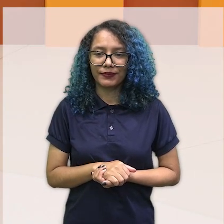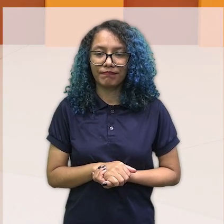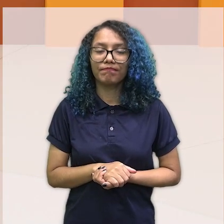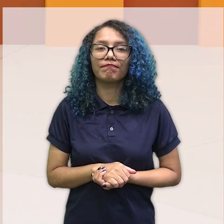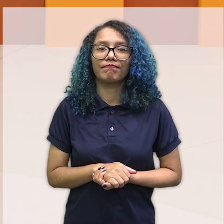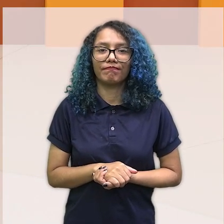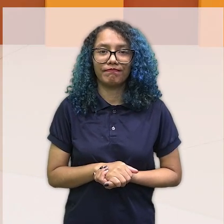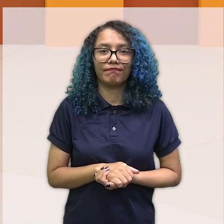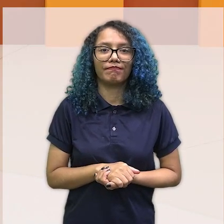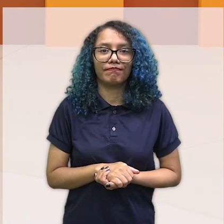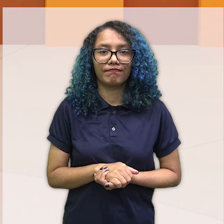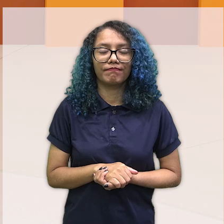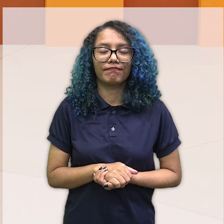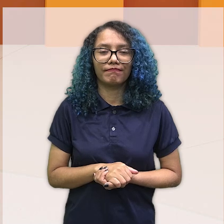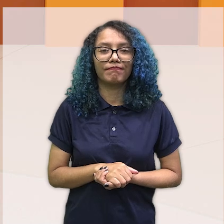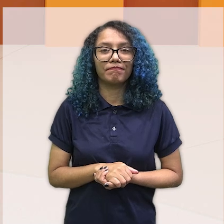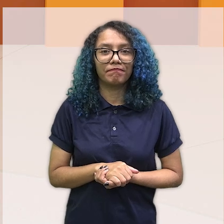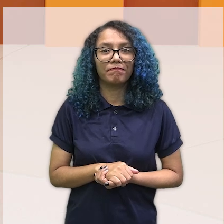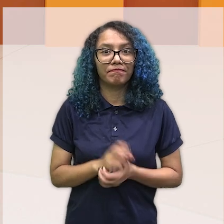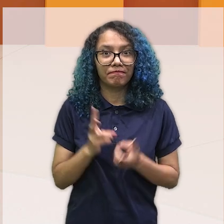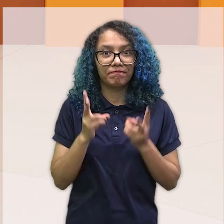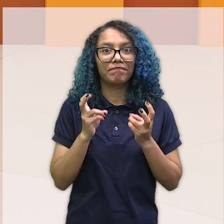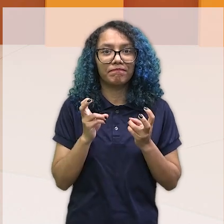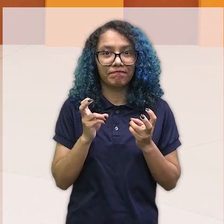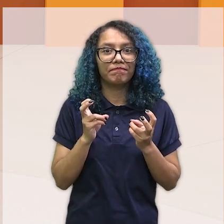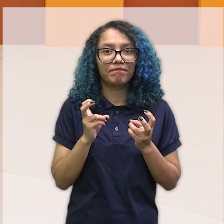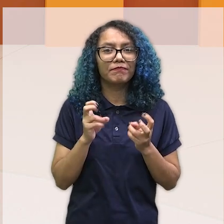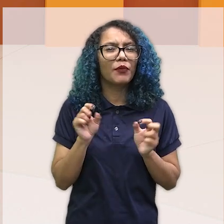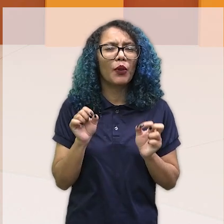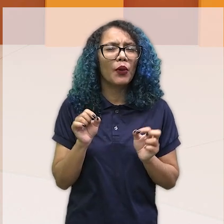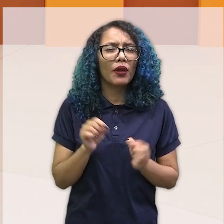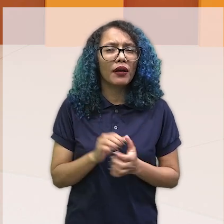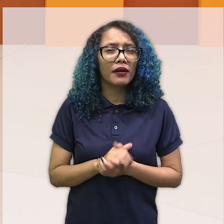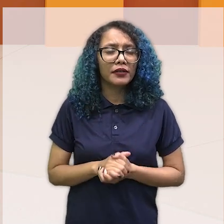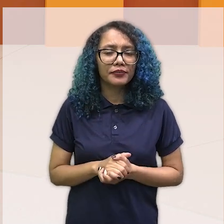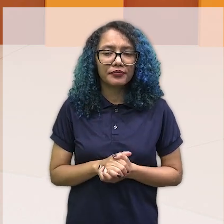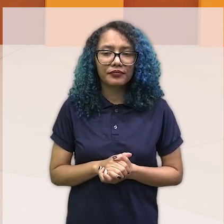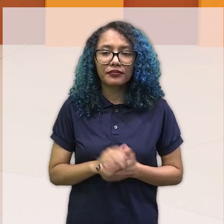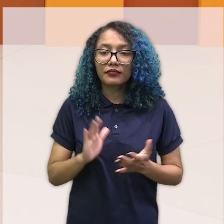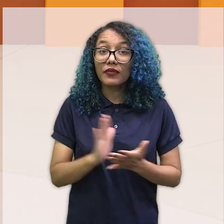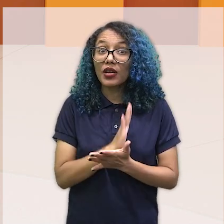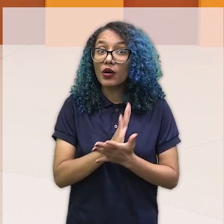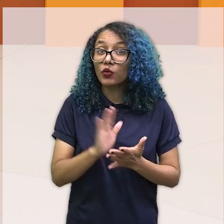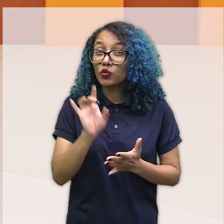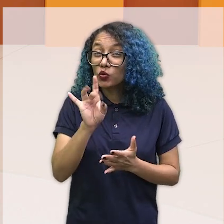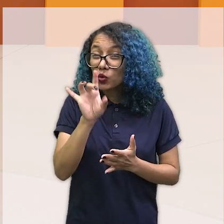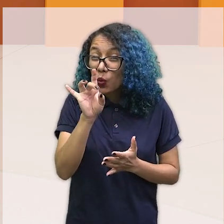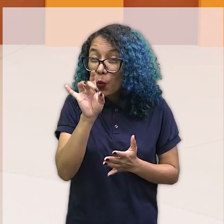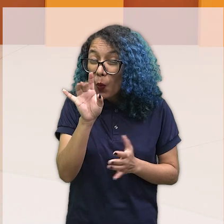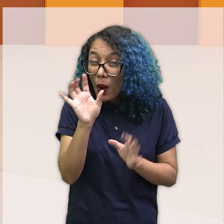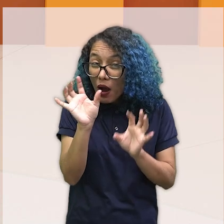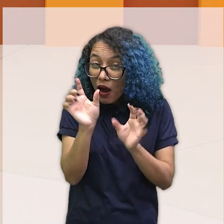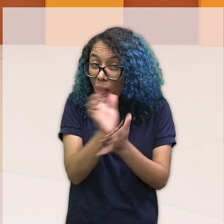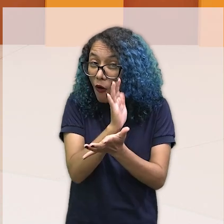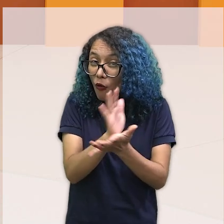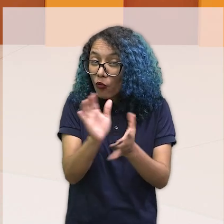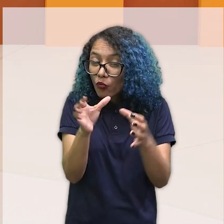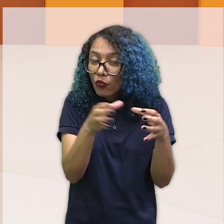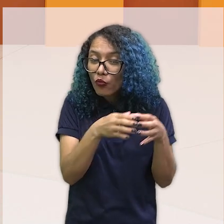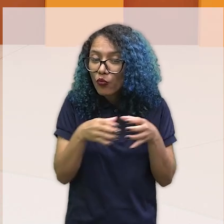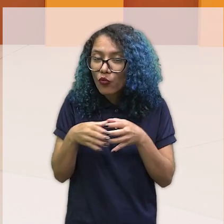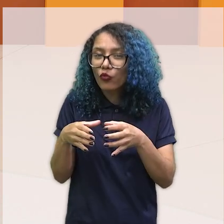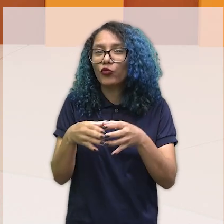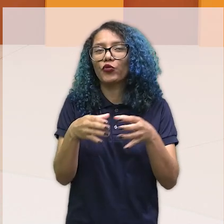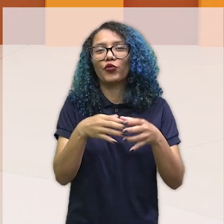Então, olha só, gente, a partir, né, desse vídeo vocês puderam observar alguns, tá bom? Somente alguns